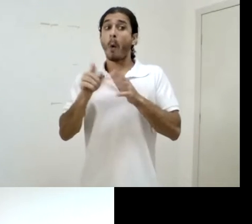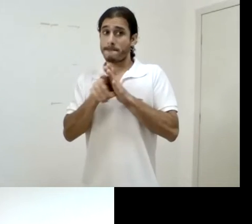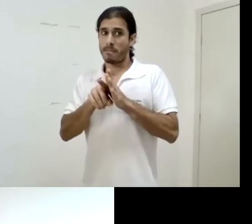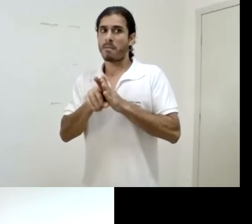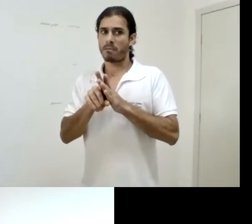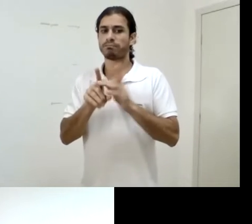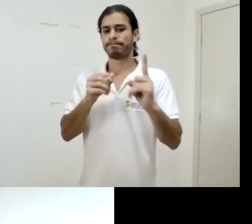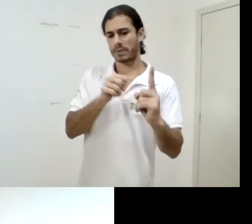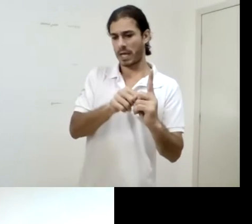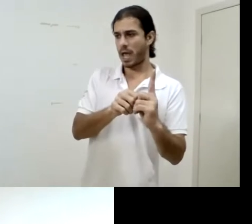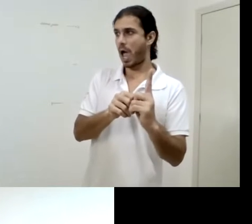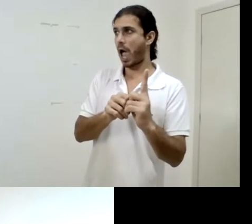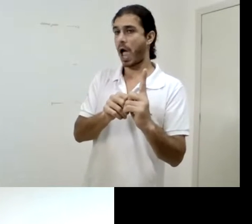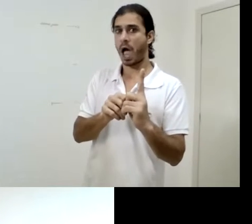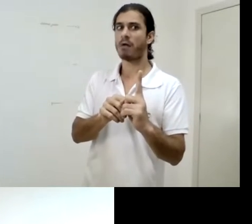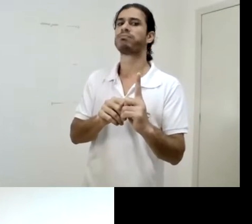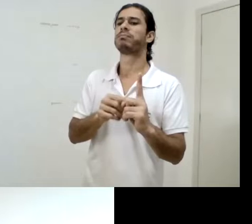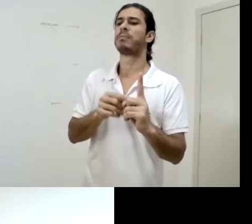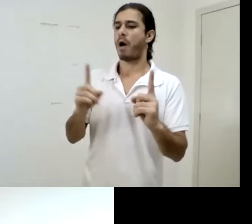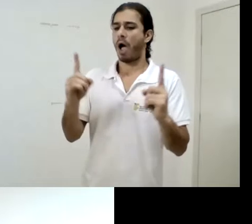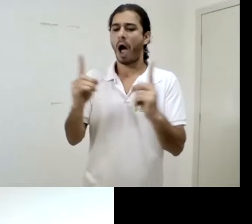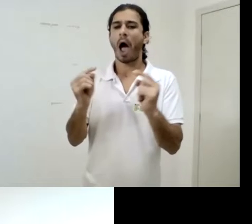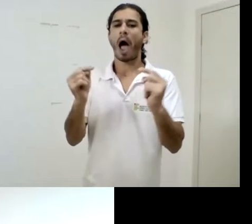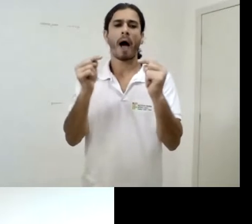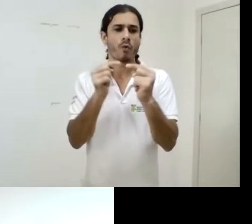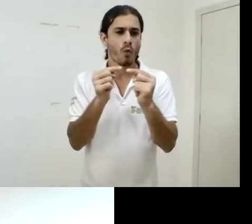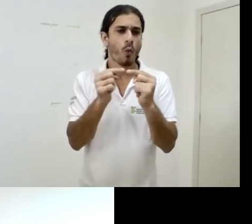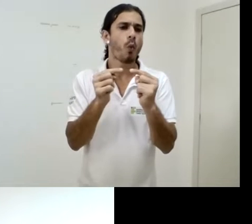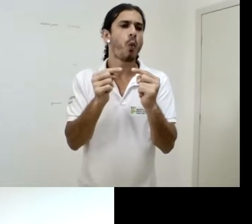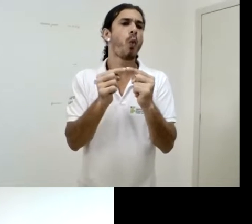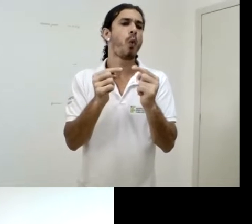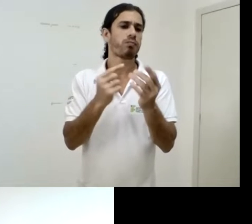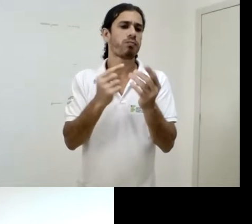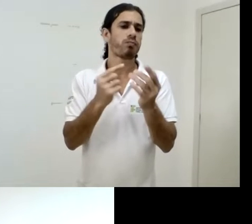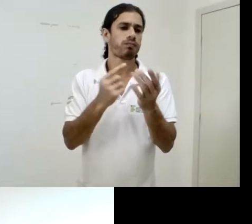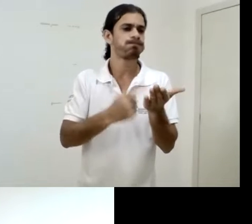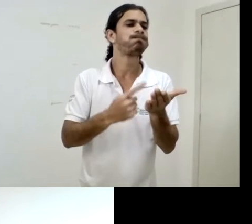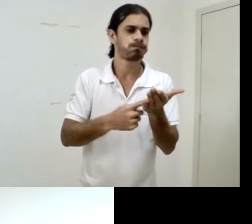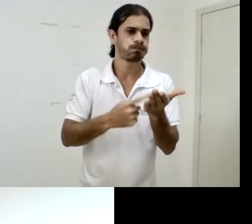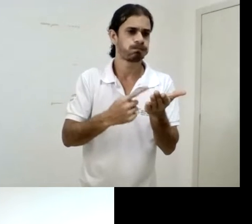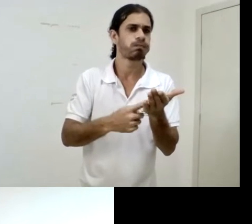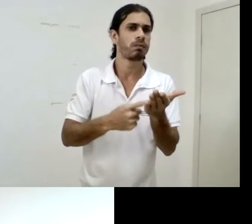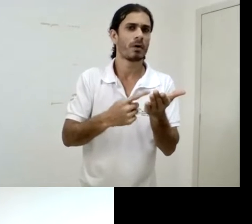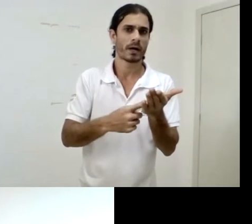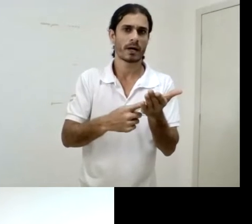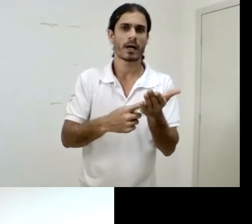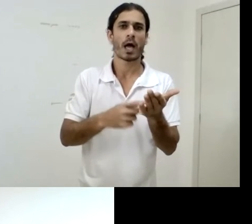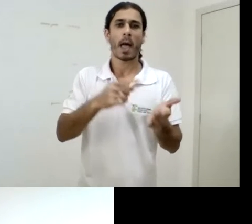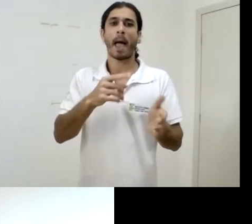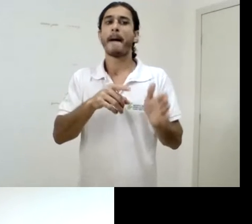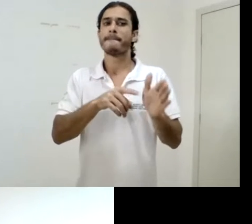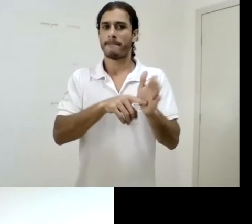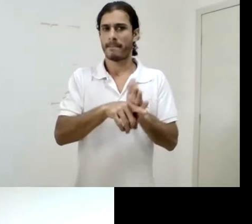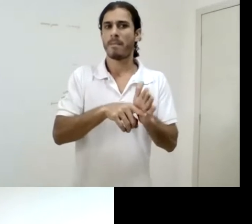Por isso que alguns chamam assim, pesquisação colaborativa ou pesquisa colaborativa, porque tem que ter uma colaboração. Alguns não querem